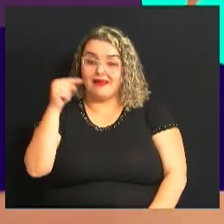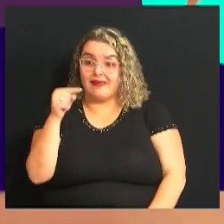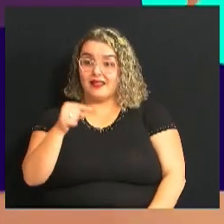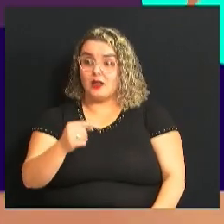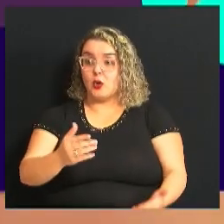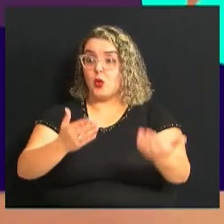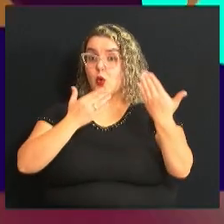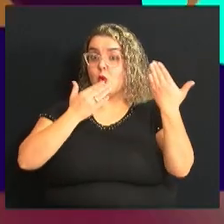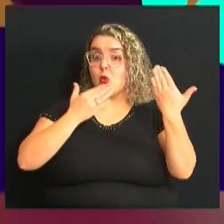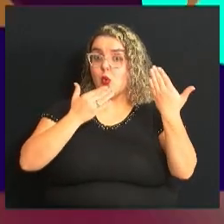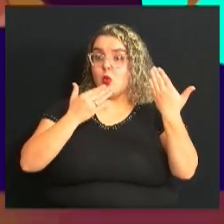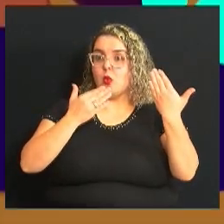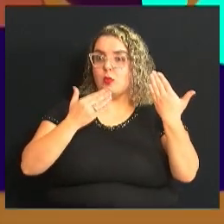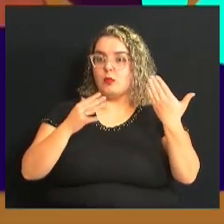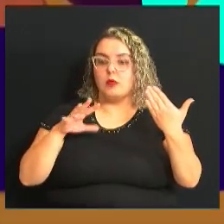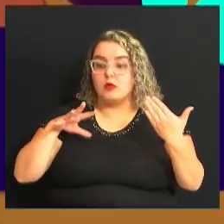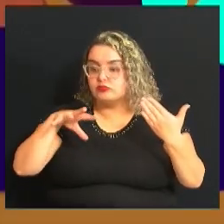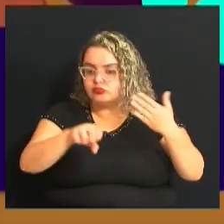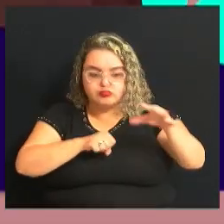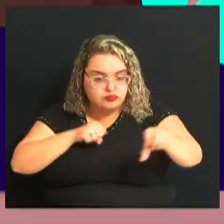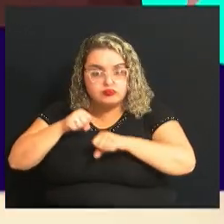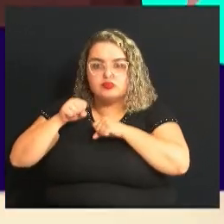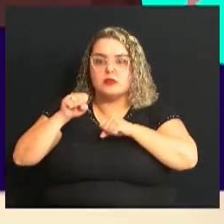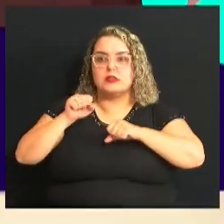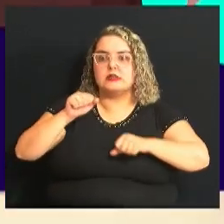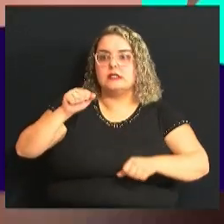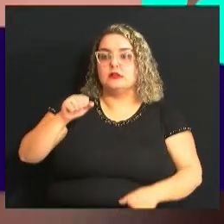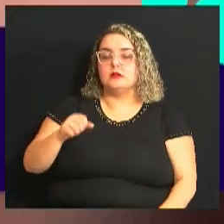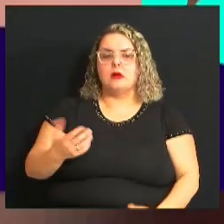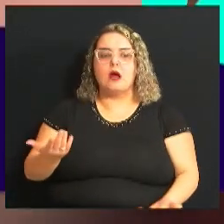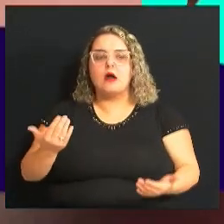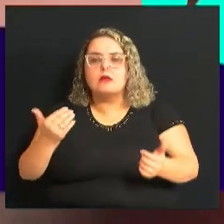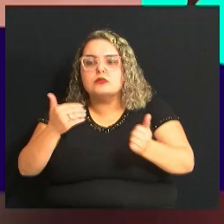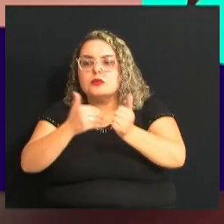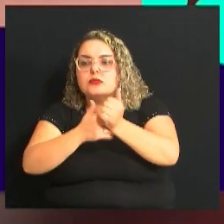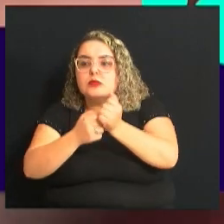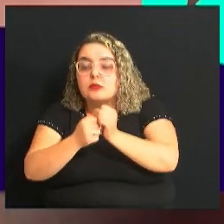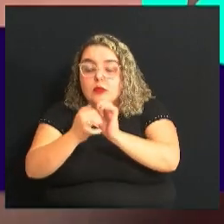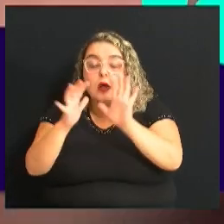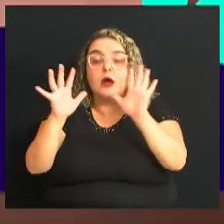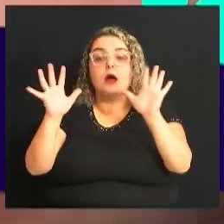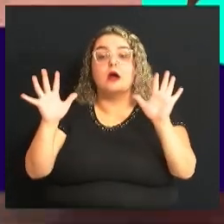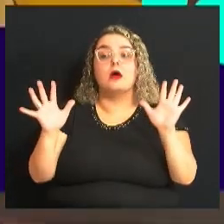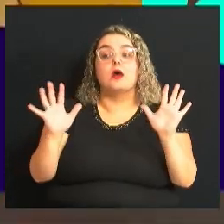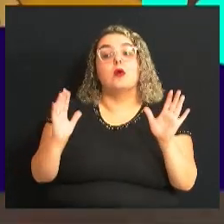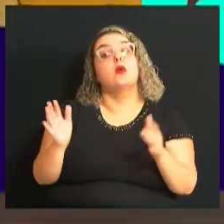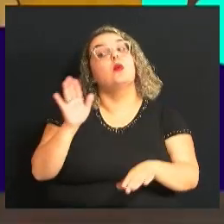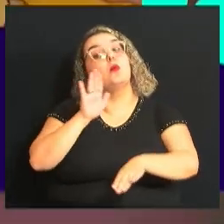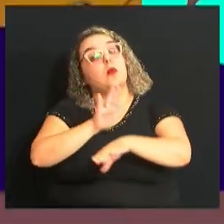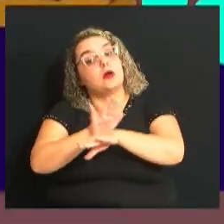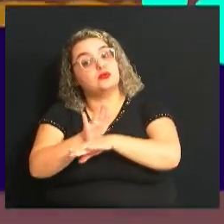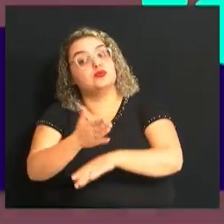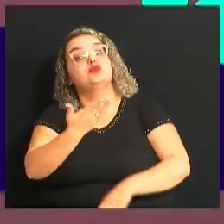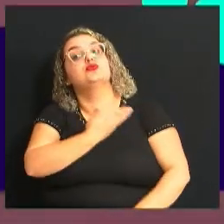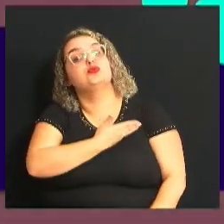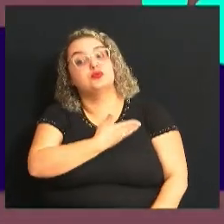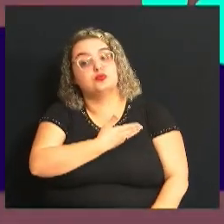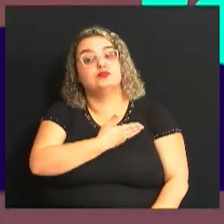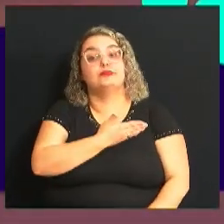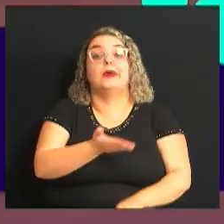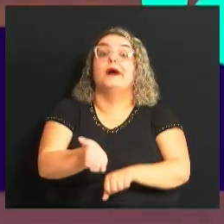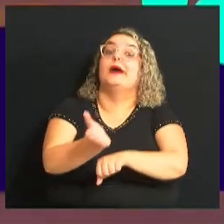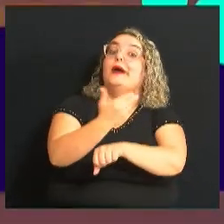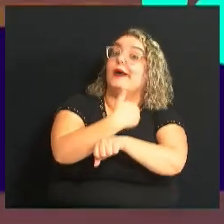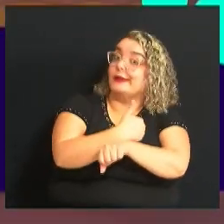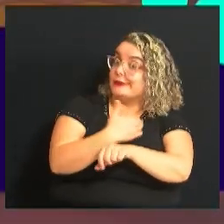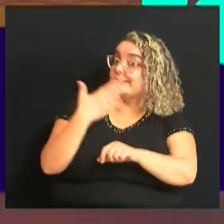de misteriosos raptos. Desvendar o mistério só será possível com a ajuda dos amigos pré-fama, um grupo